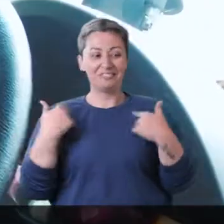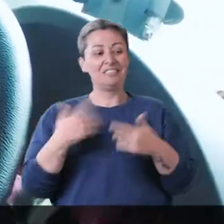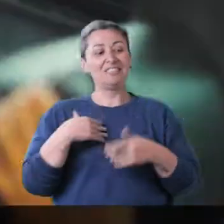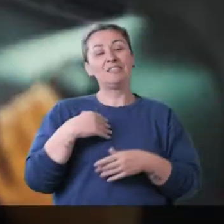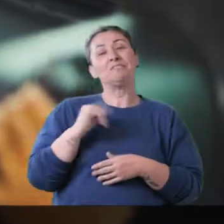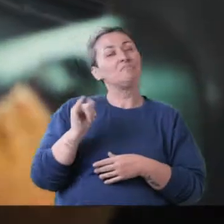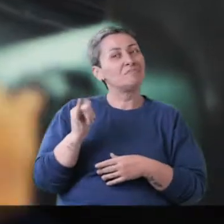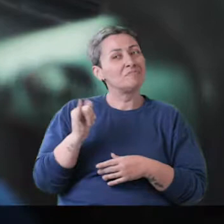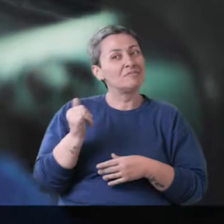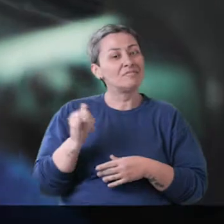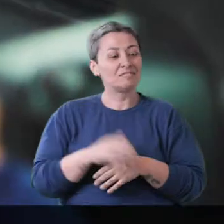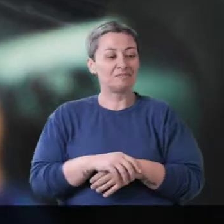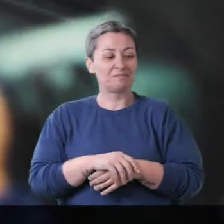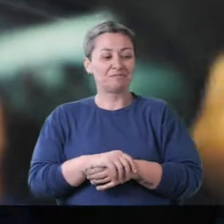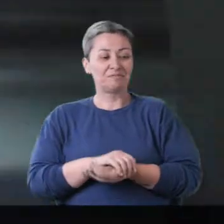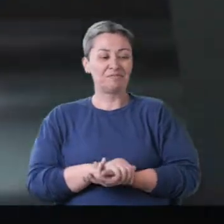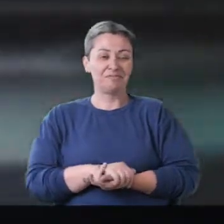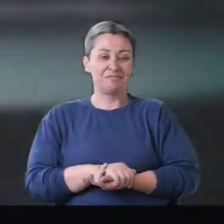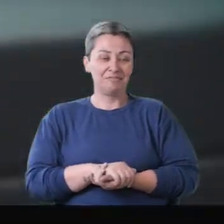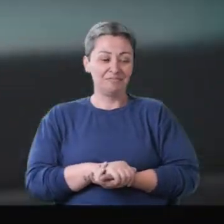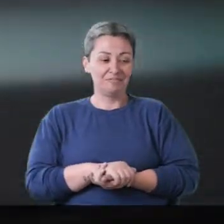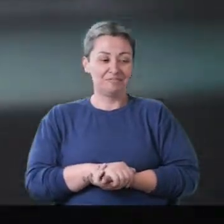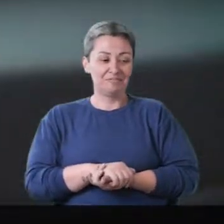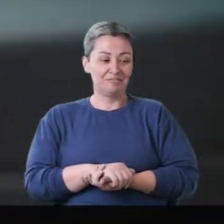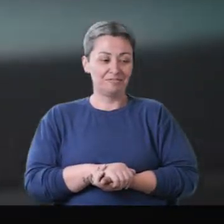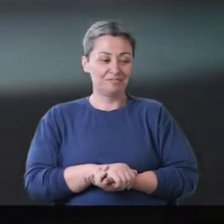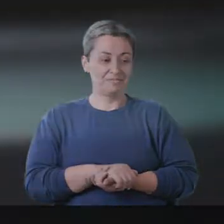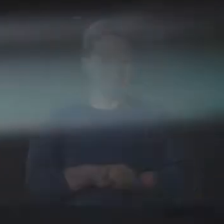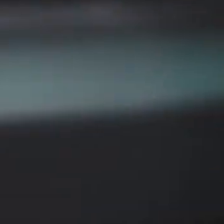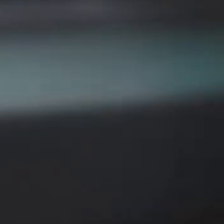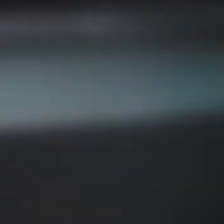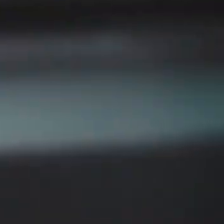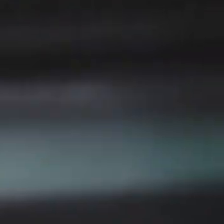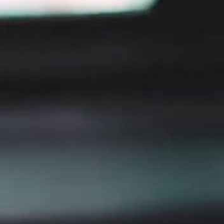com o cabelo solto. Eu falo, ai, lixo.